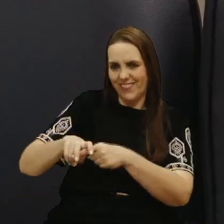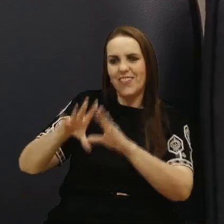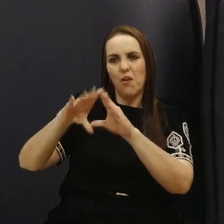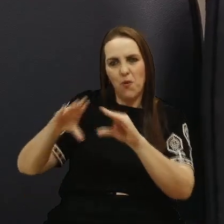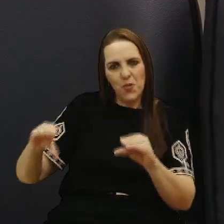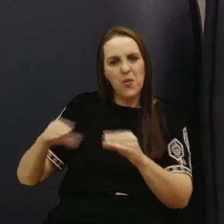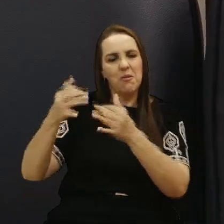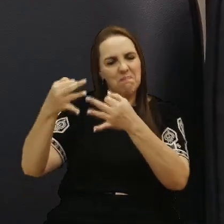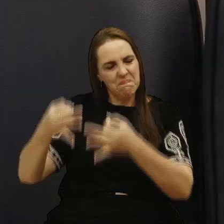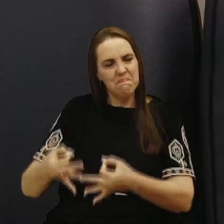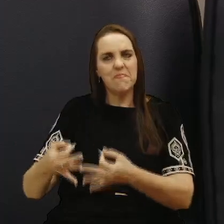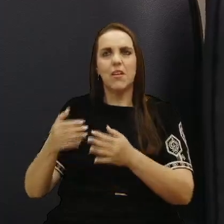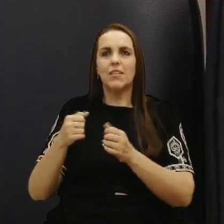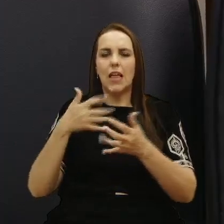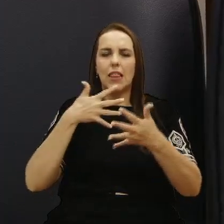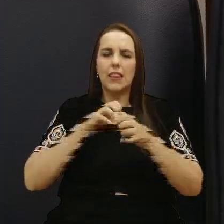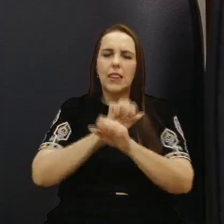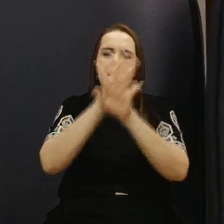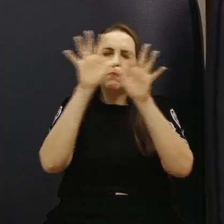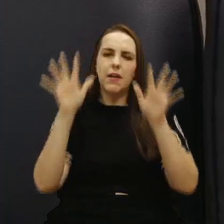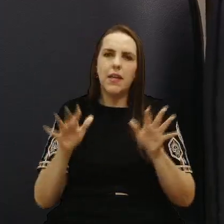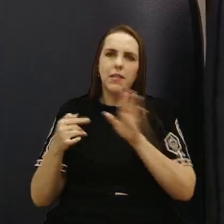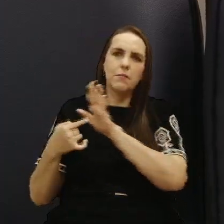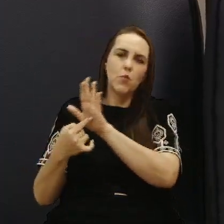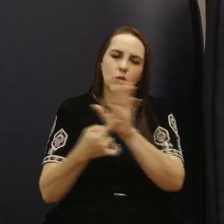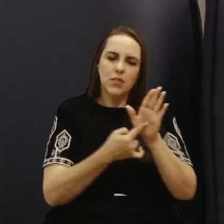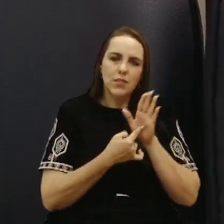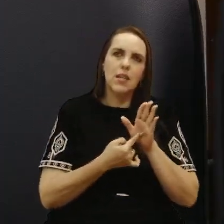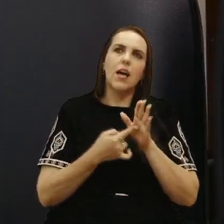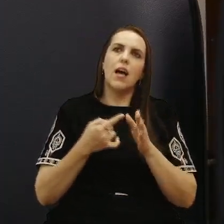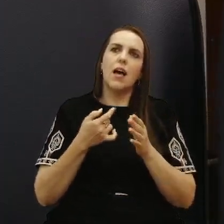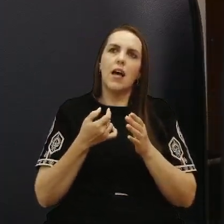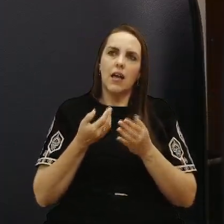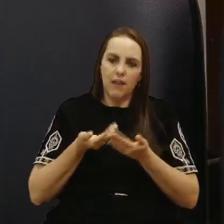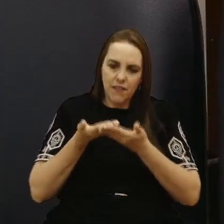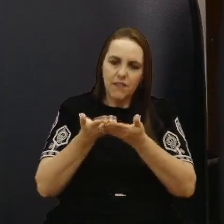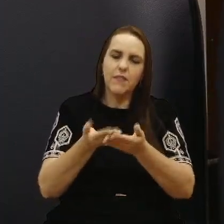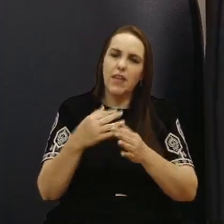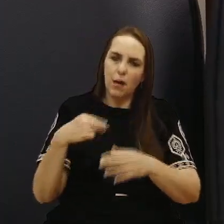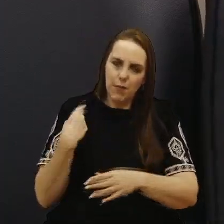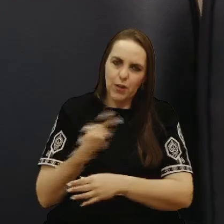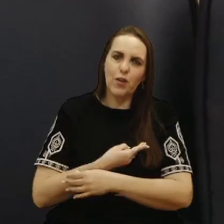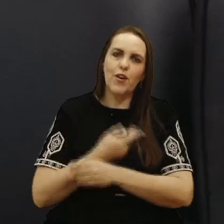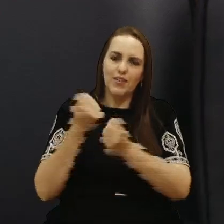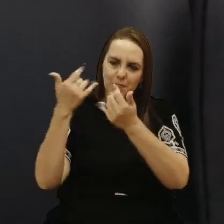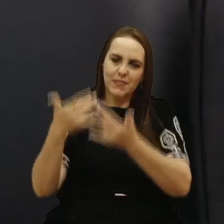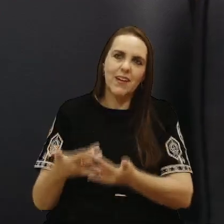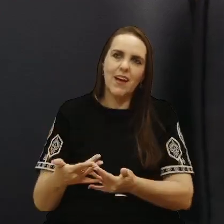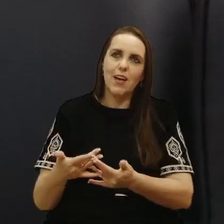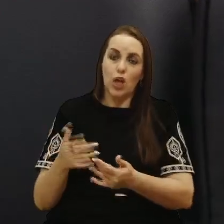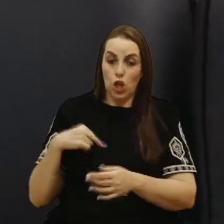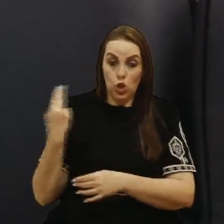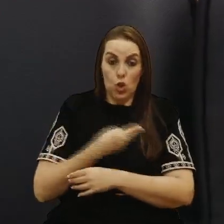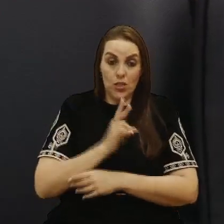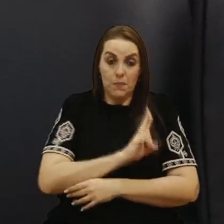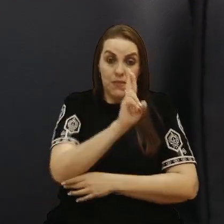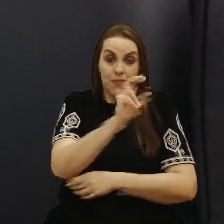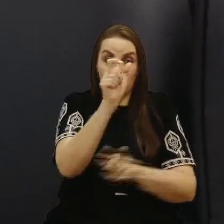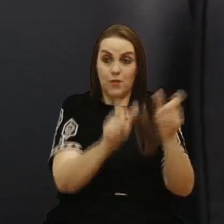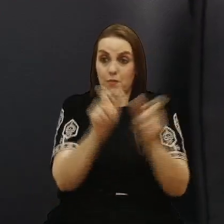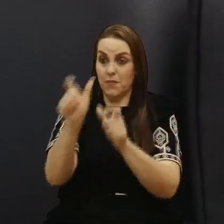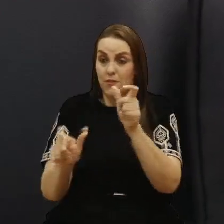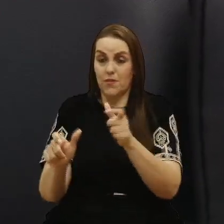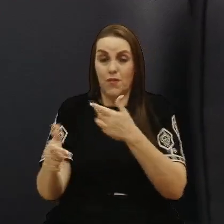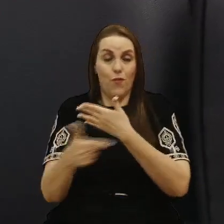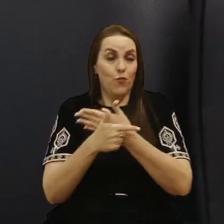nós e enviar, mostrar para nós, dar uma explicação, porque aqui a gente representa as pessoas, esse é o papel, né, da Câmara, ou deveria